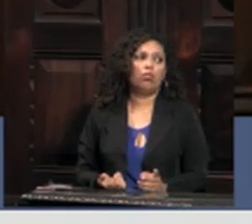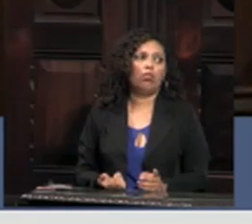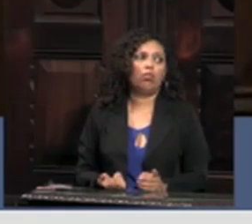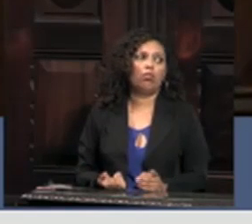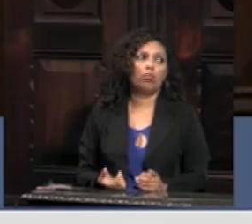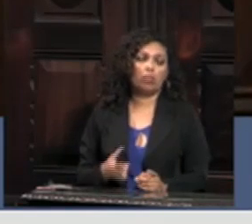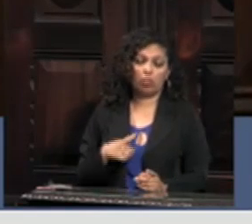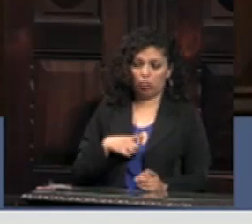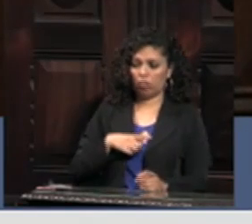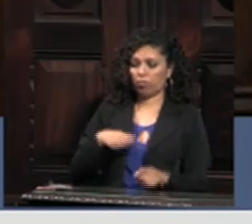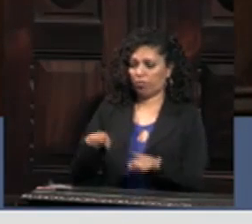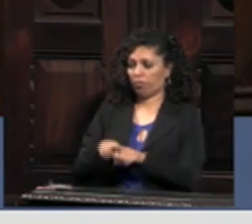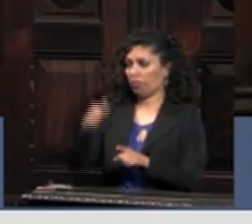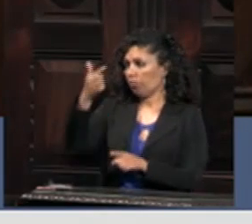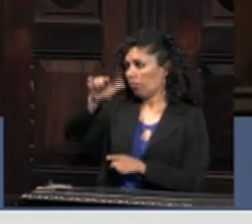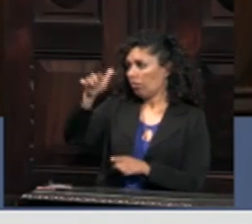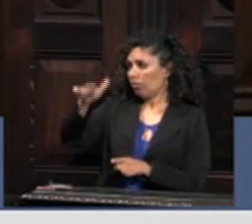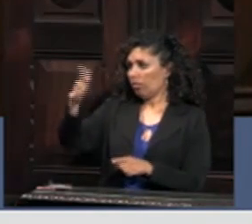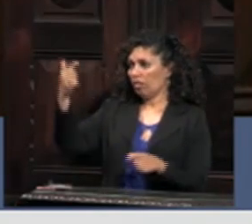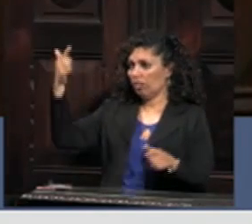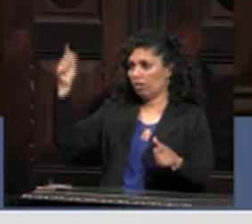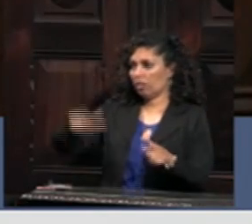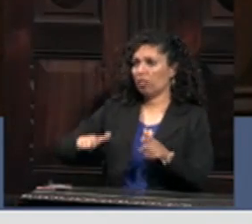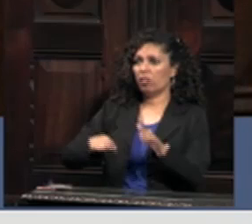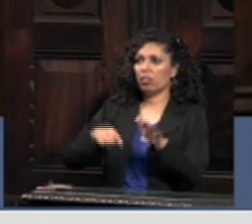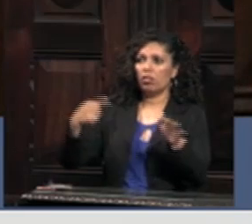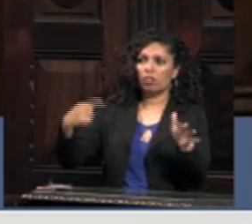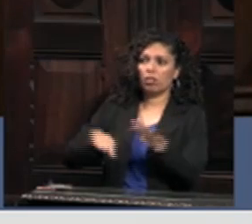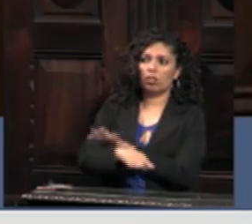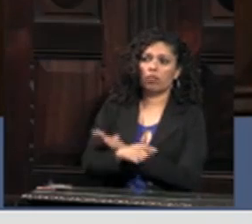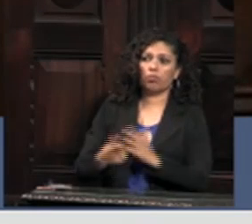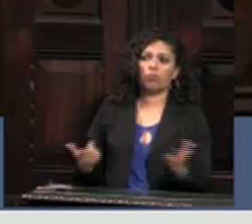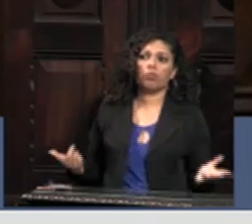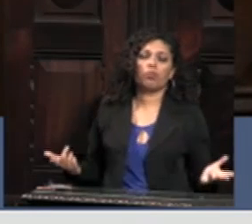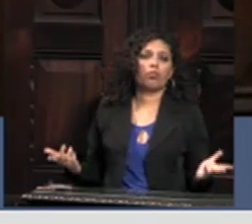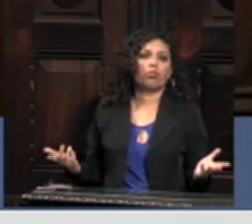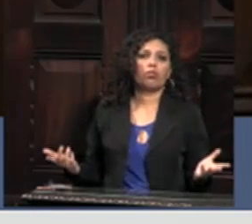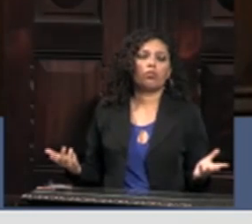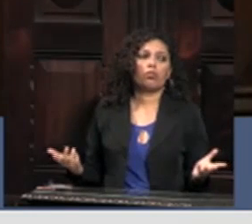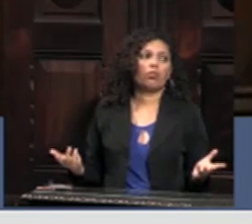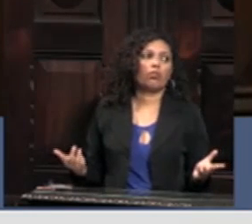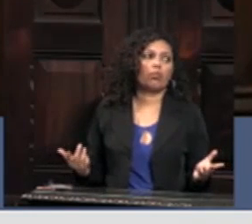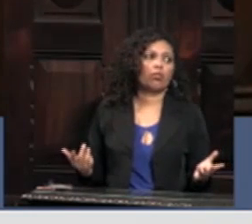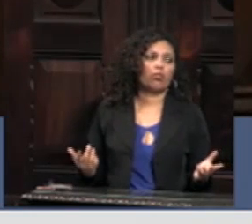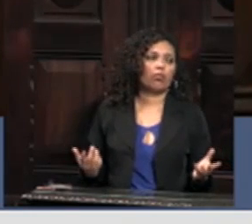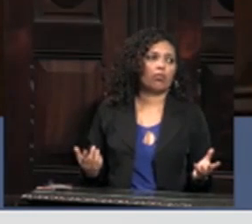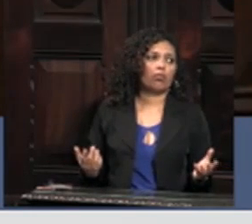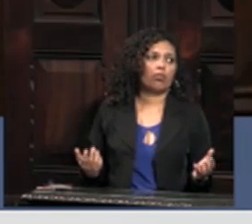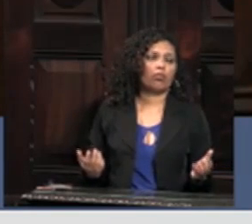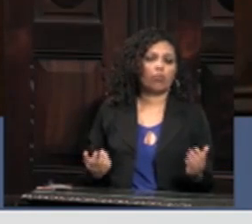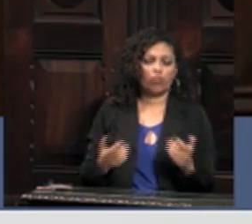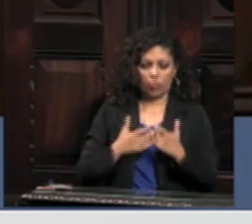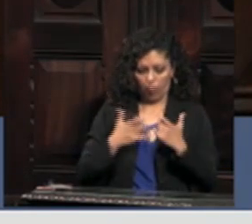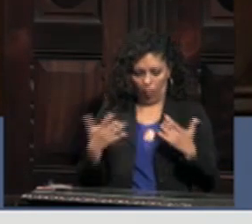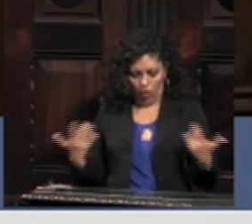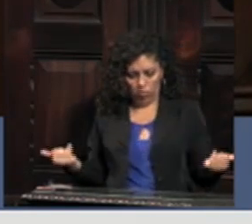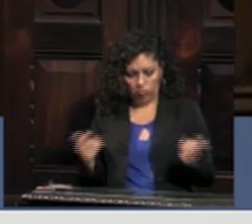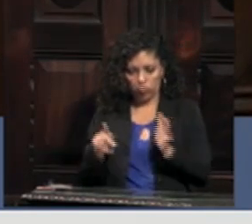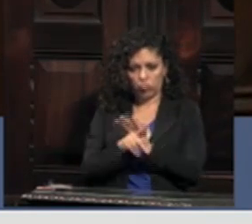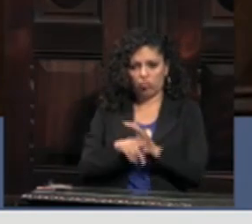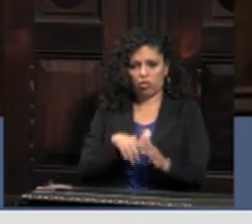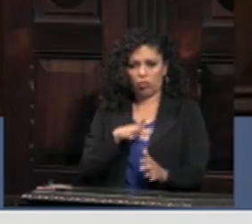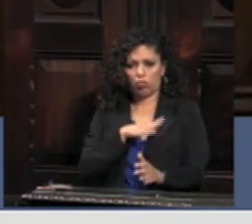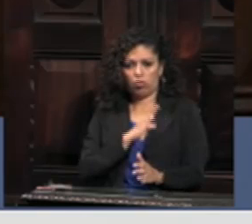aquelas que são muito mais necessárias em termos de urgência médica, que são as cirurgias cardiológicas